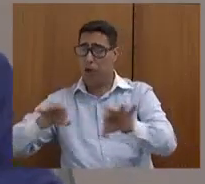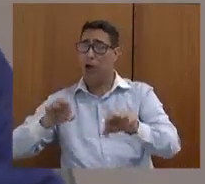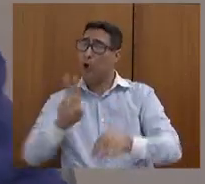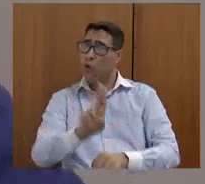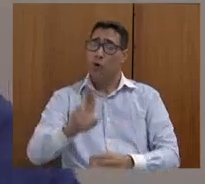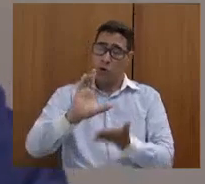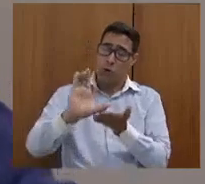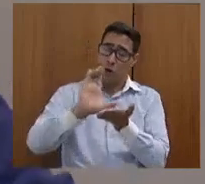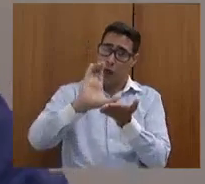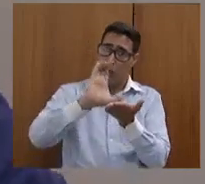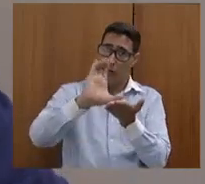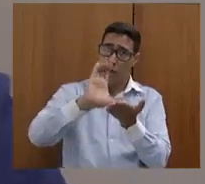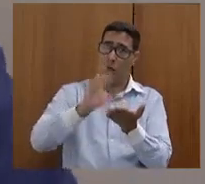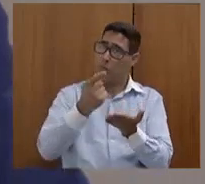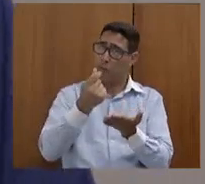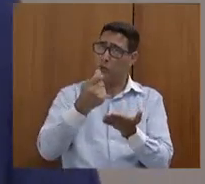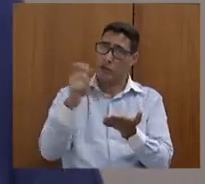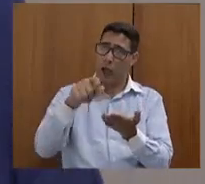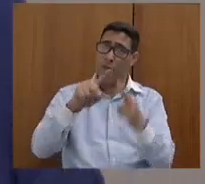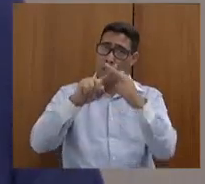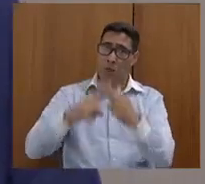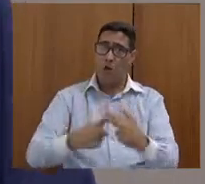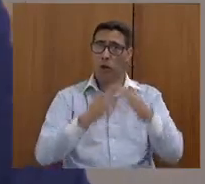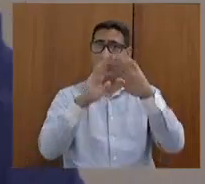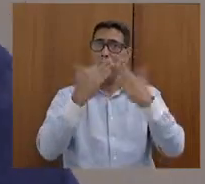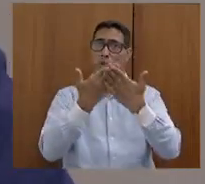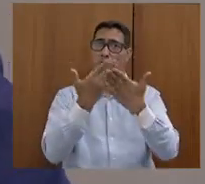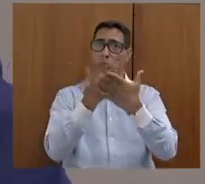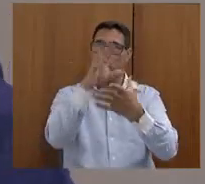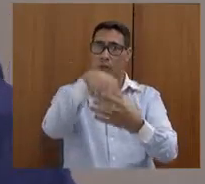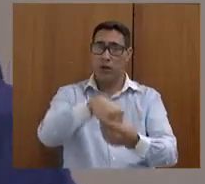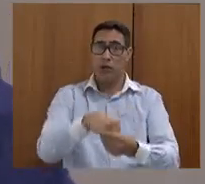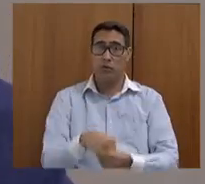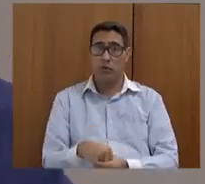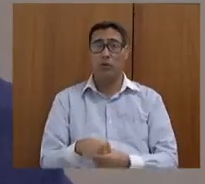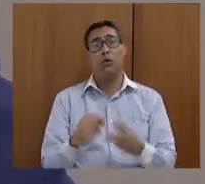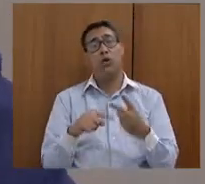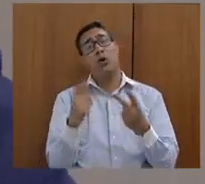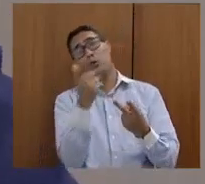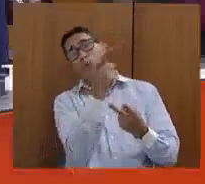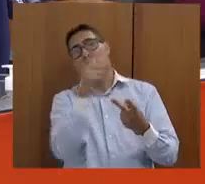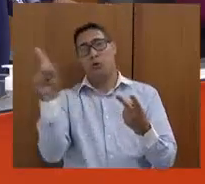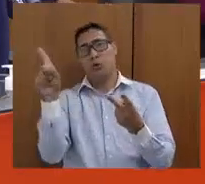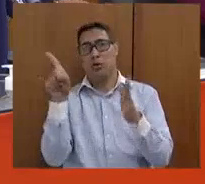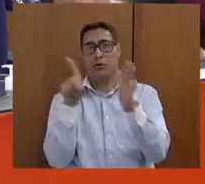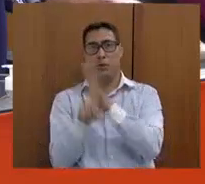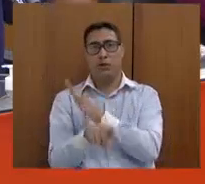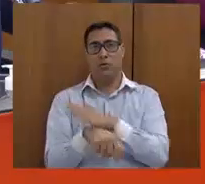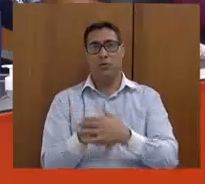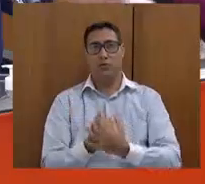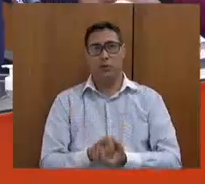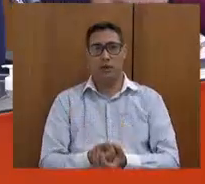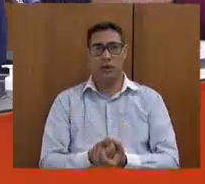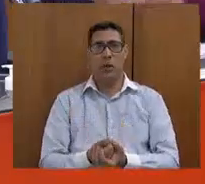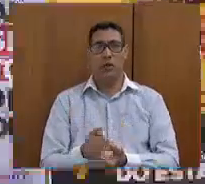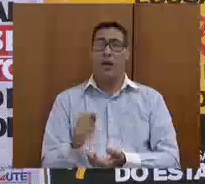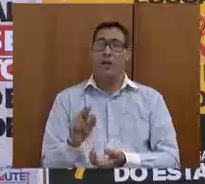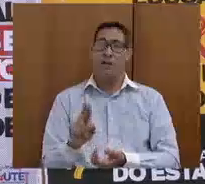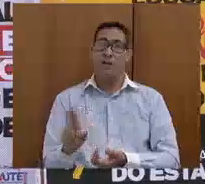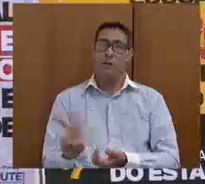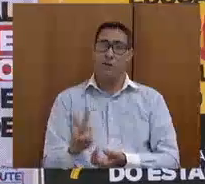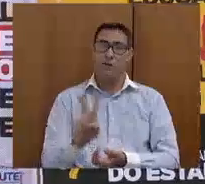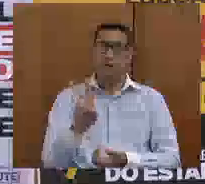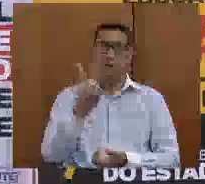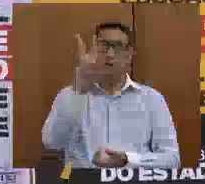e manutenção das nossas escolas Qual que é o outro ponto que a senhora trouxe a valorização dos professores